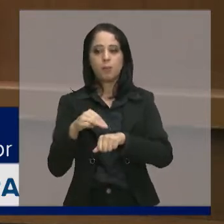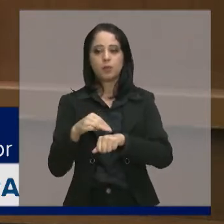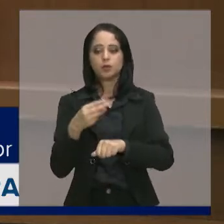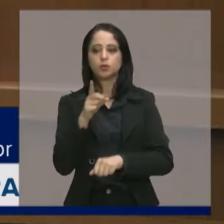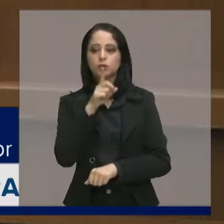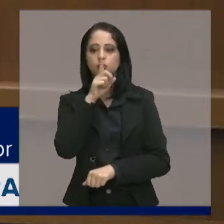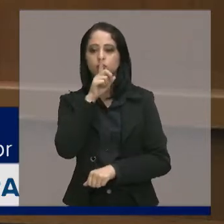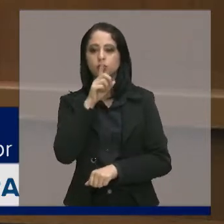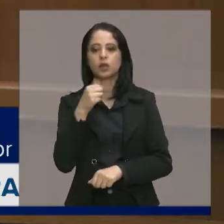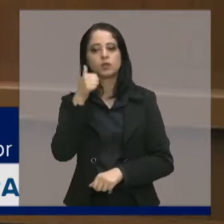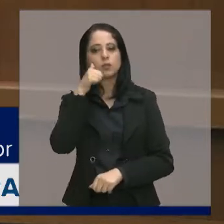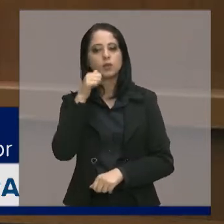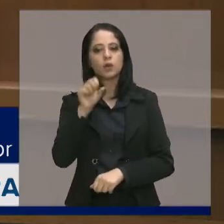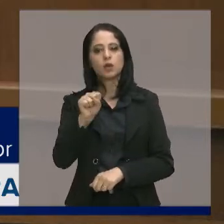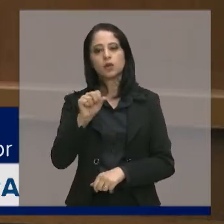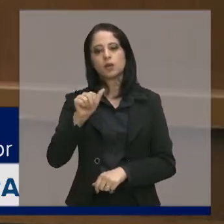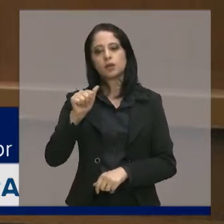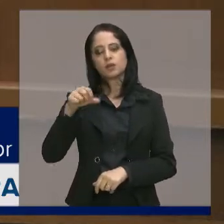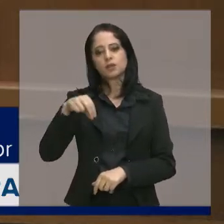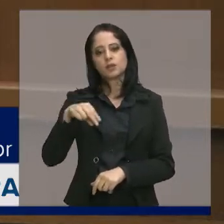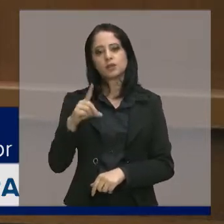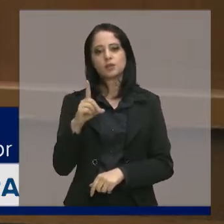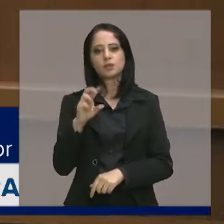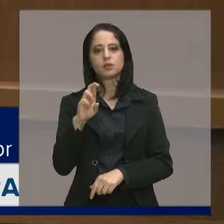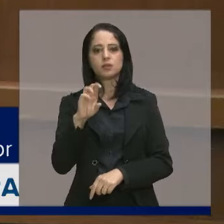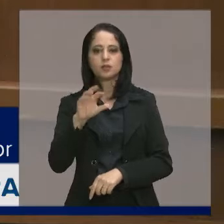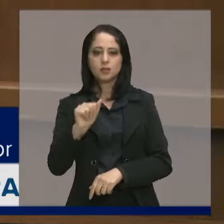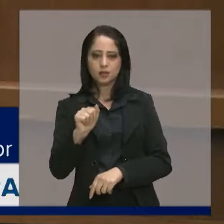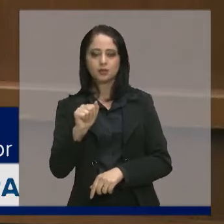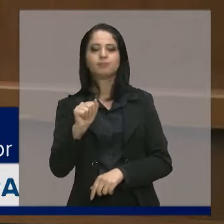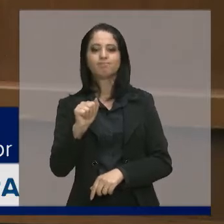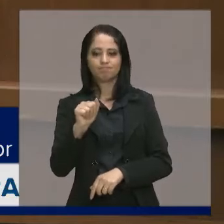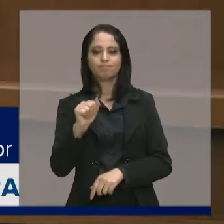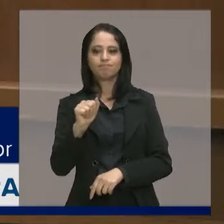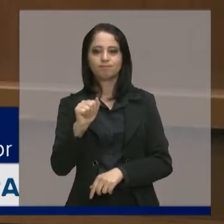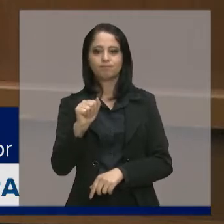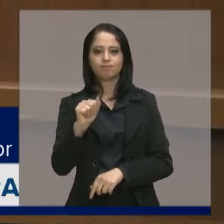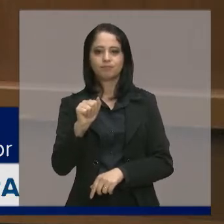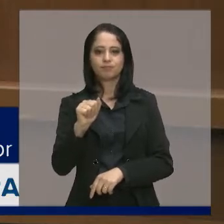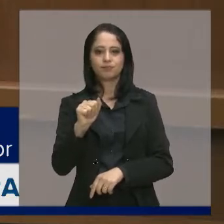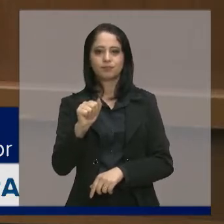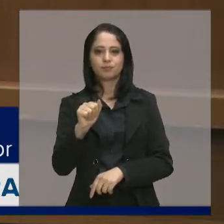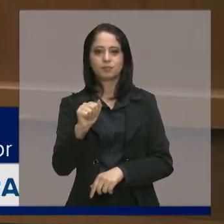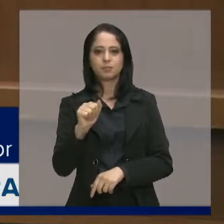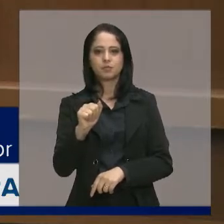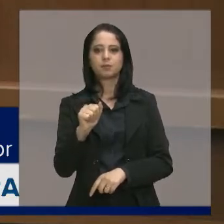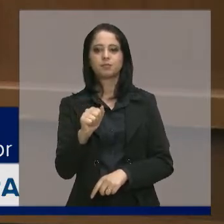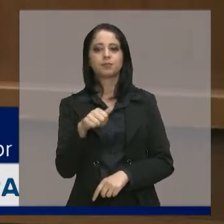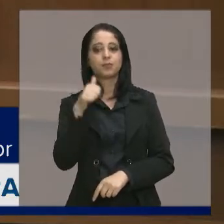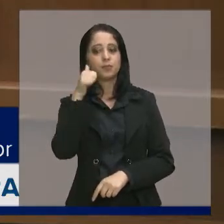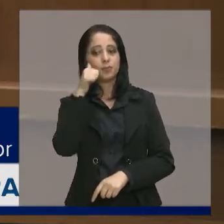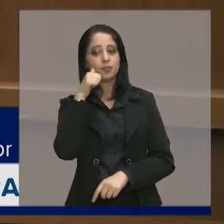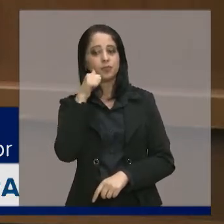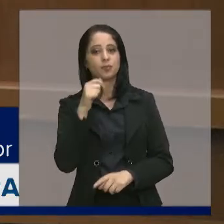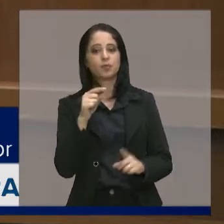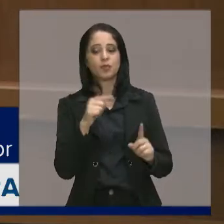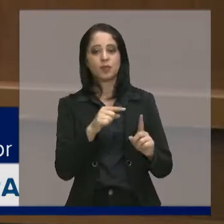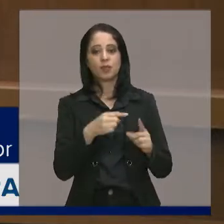senhora Sandra Maria do Nascimento Rodrigues. A Sandra, né, data de